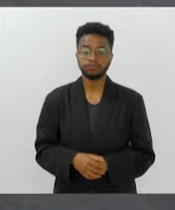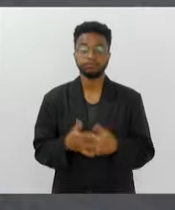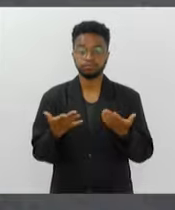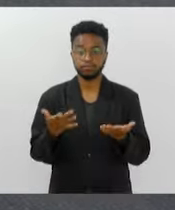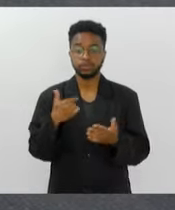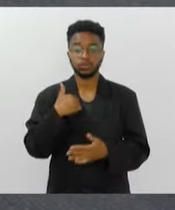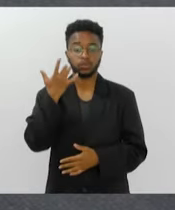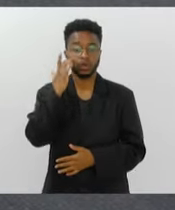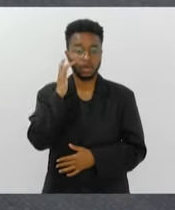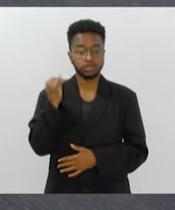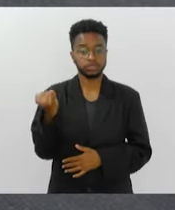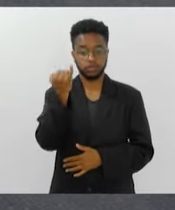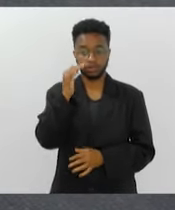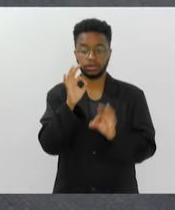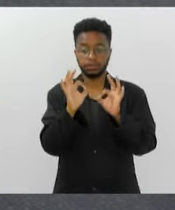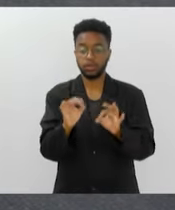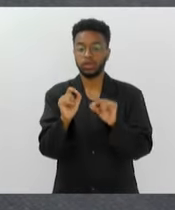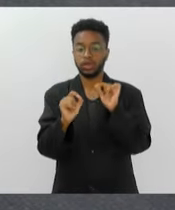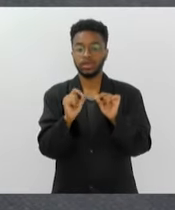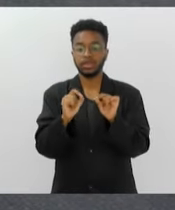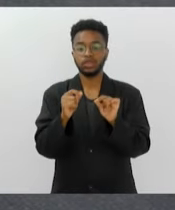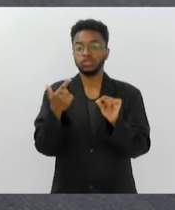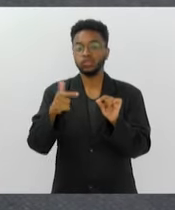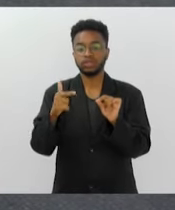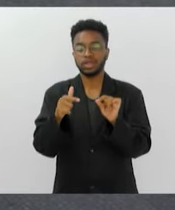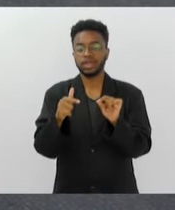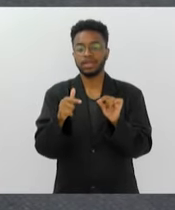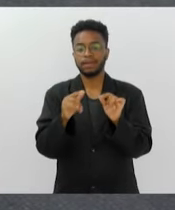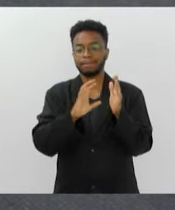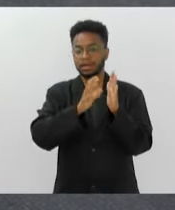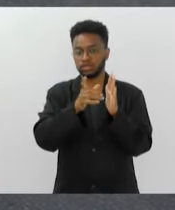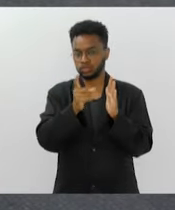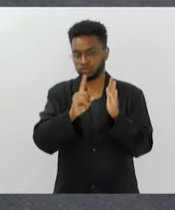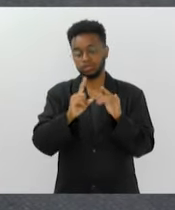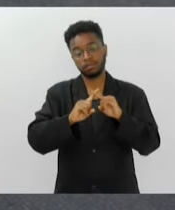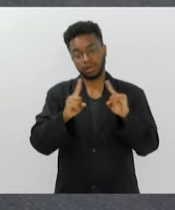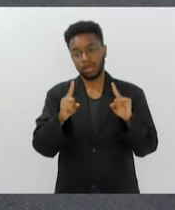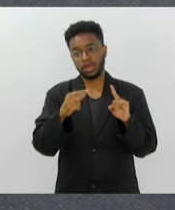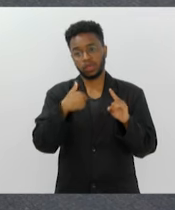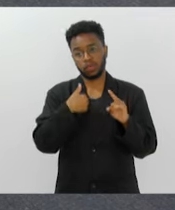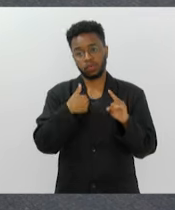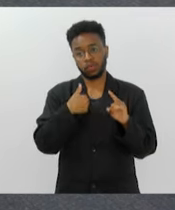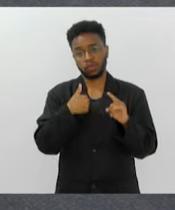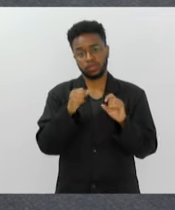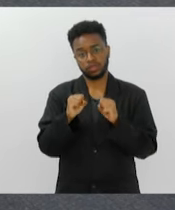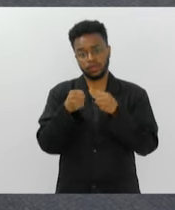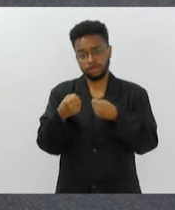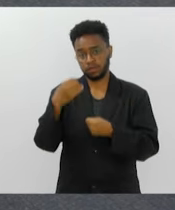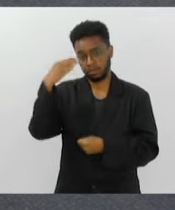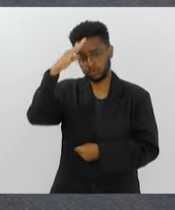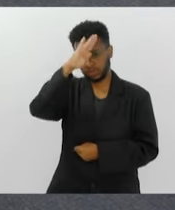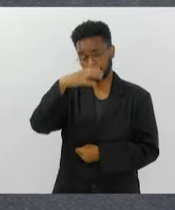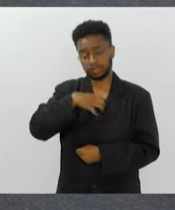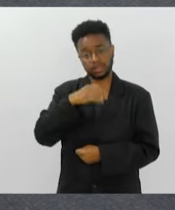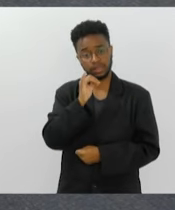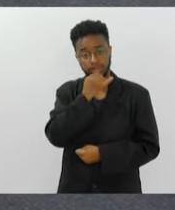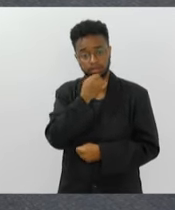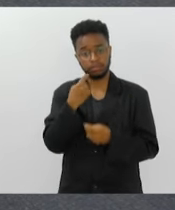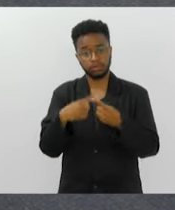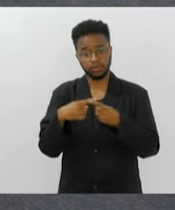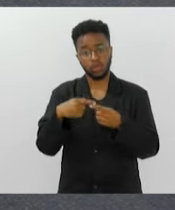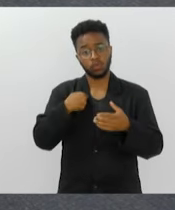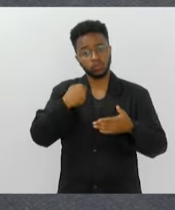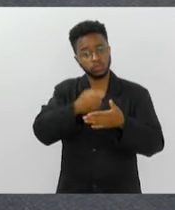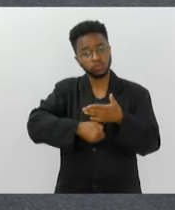importante essa questão realmente não ter partido Mas eu sou bolsonarista fiquei triste eu que luto muito por essa questão aqui